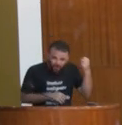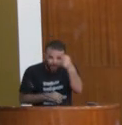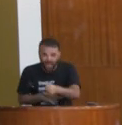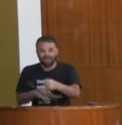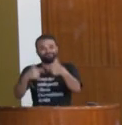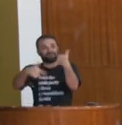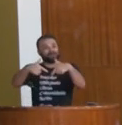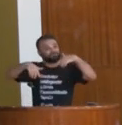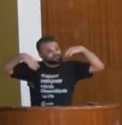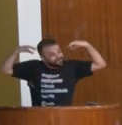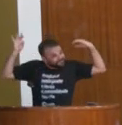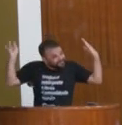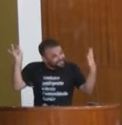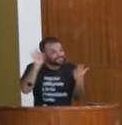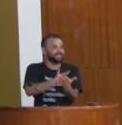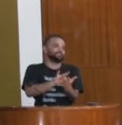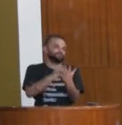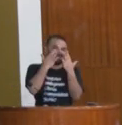trabalho